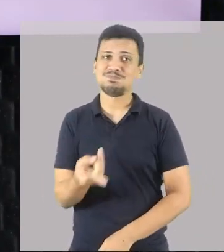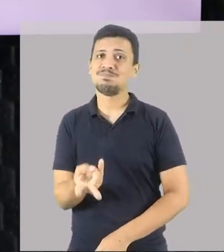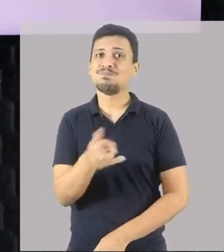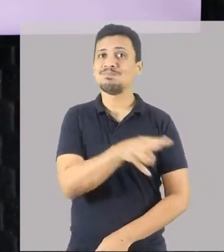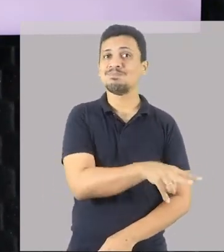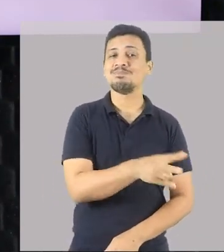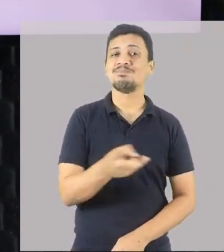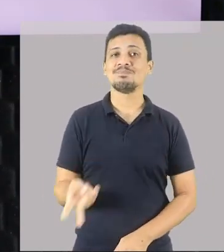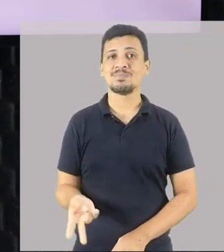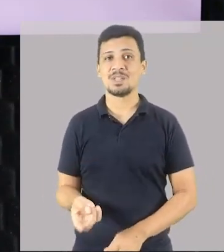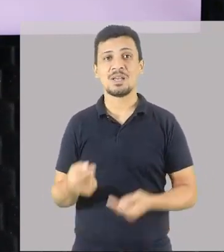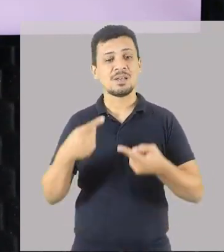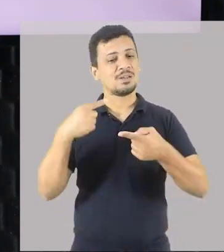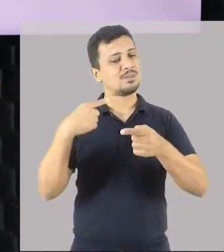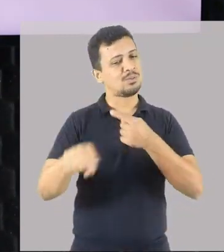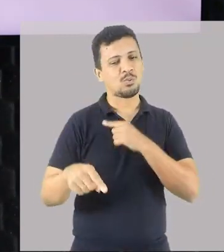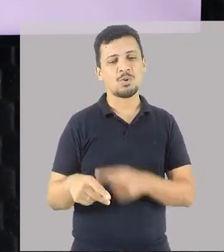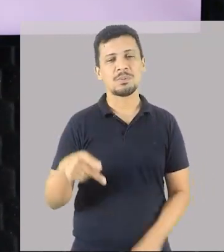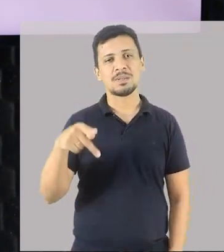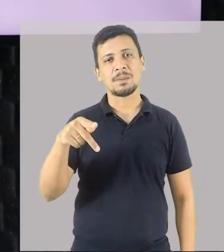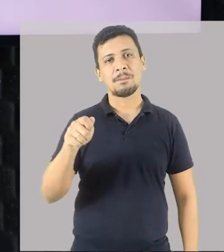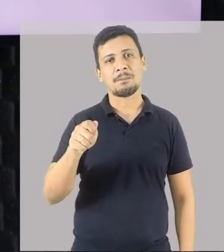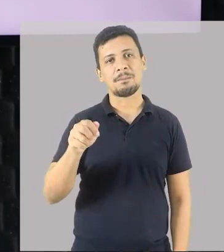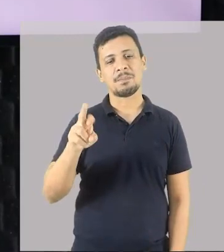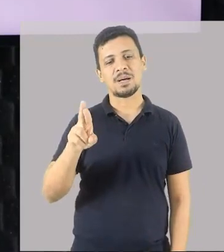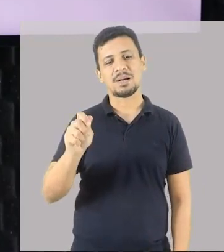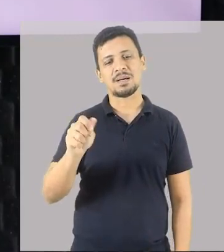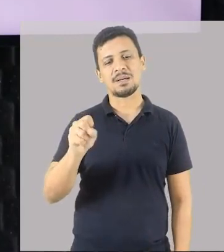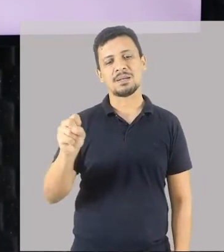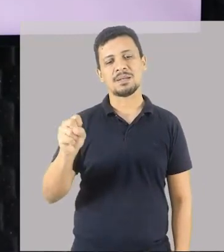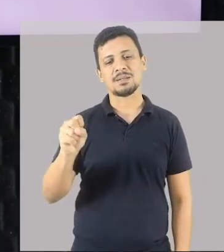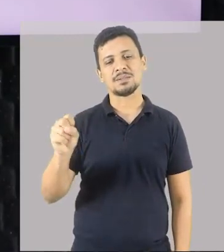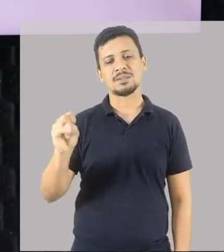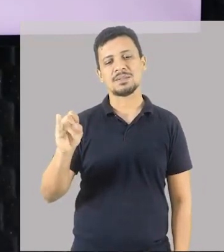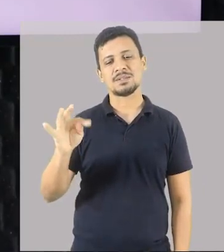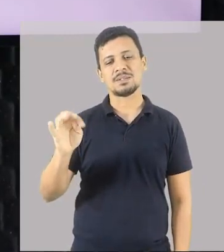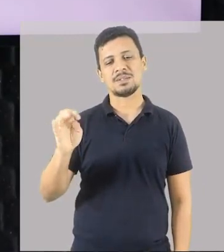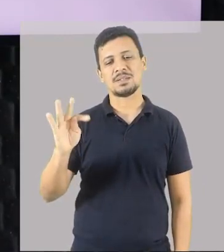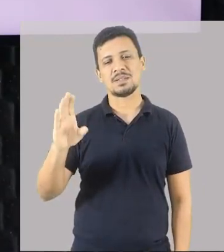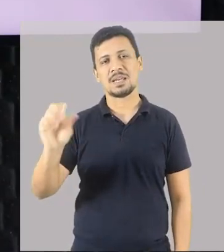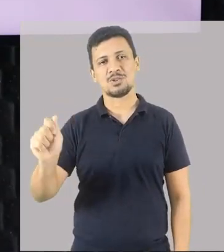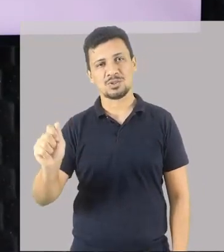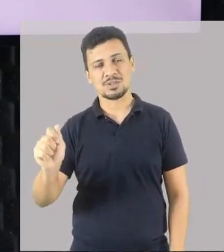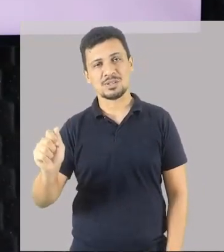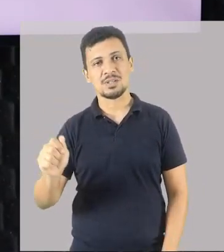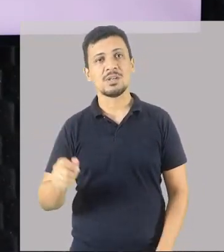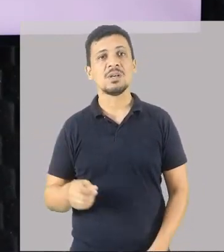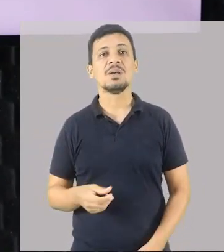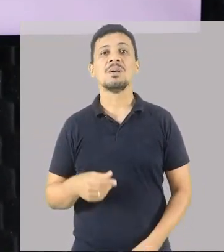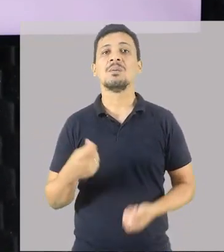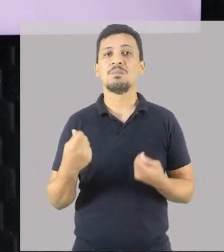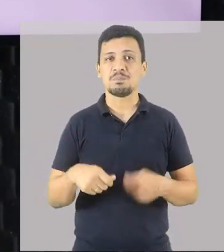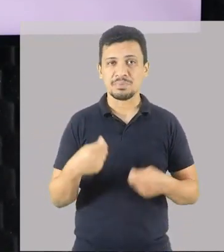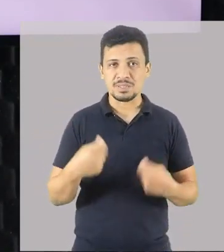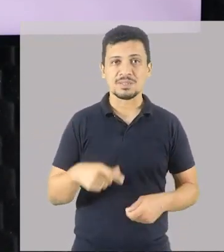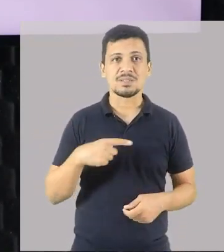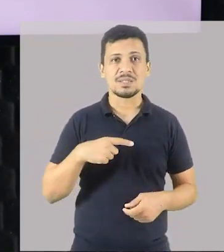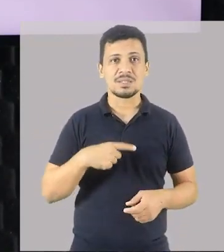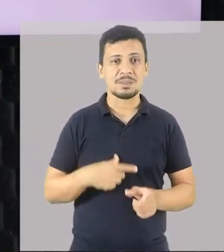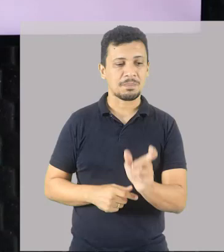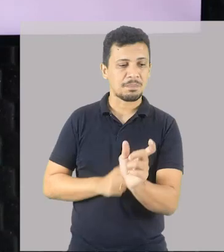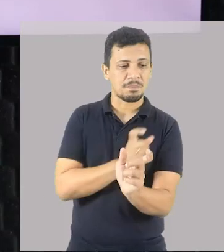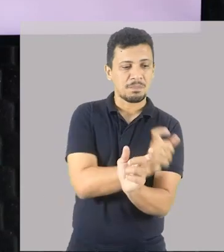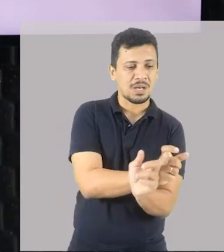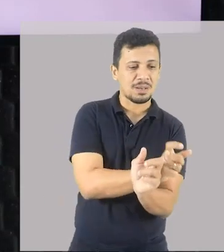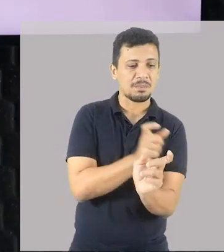ocorre, não é a parassintética. Na parassintética, eu preciso que esses afixos sejam simultâneos. Se eu